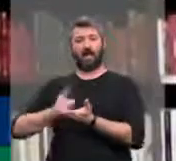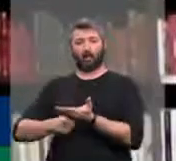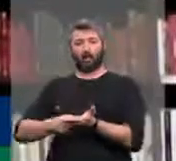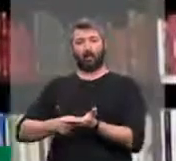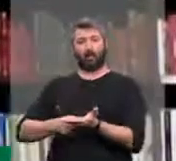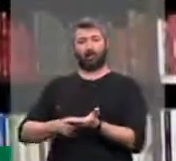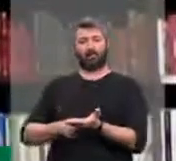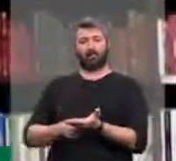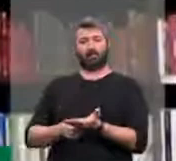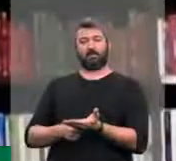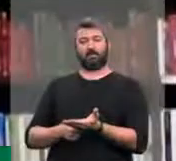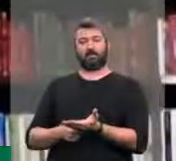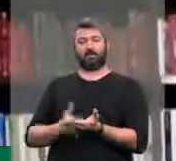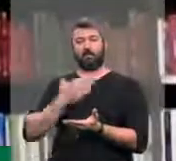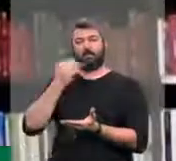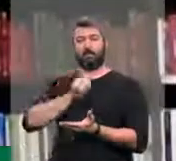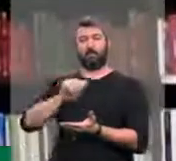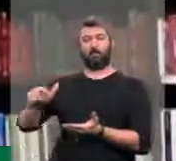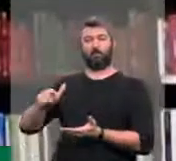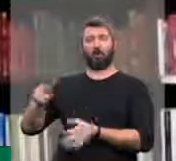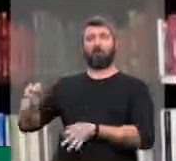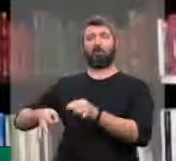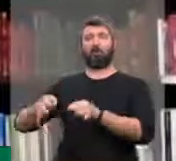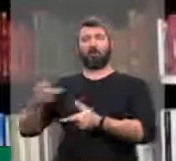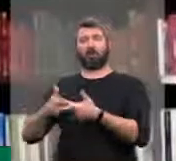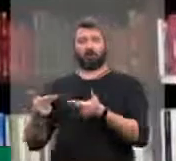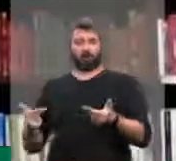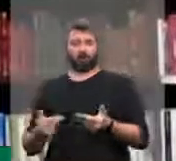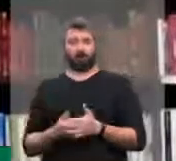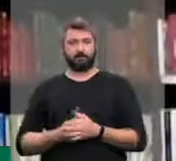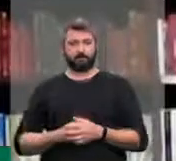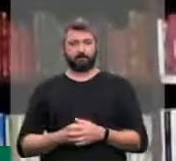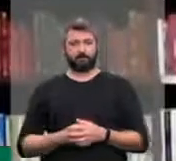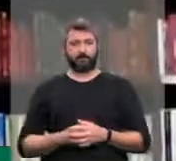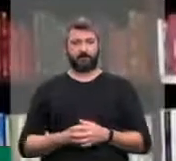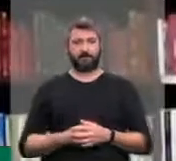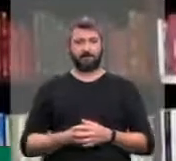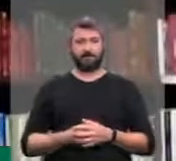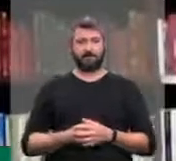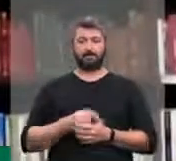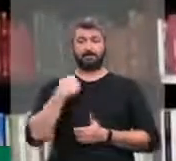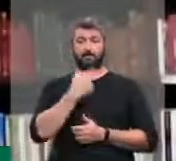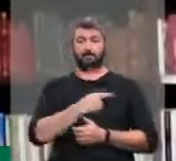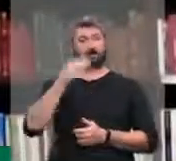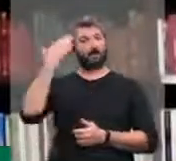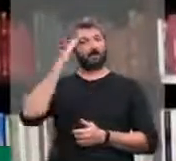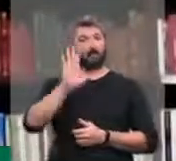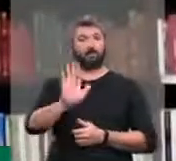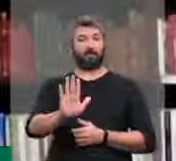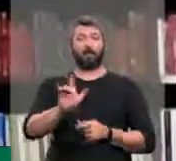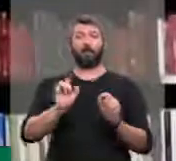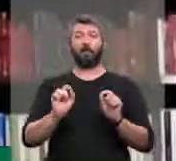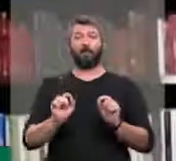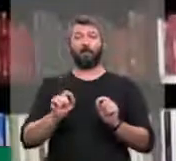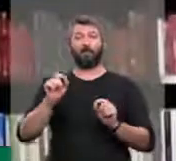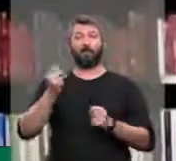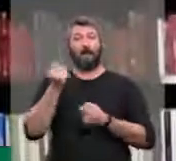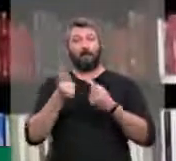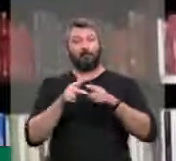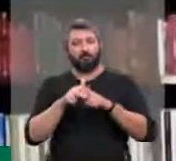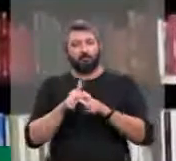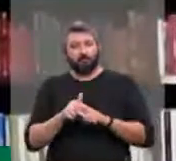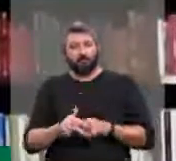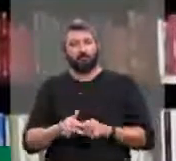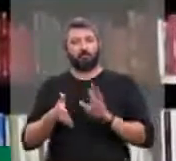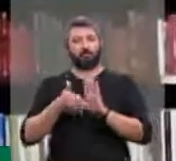ao custo dos processos até o desfecho final da decisão judicial. Entendemos, no entanto, que cabem alguns ajustes